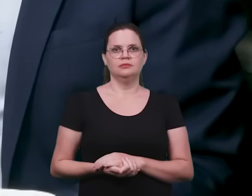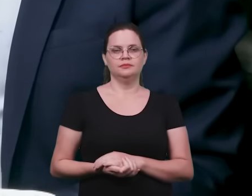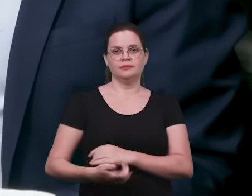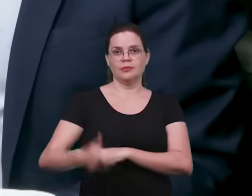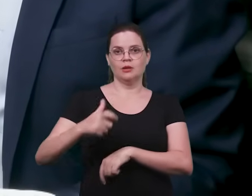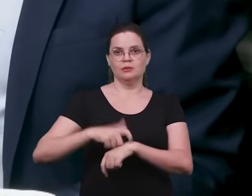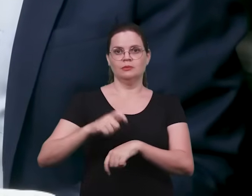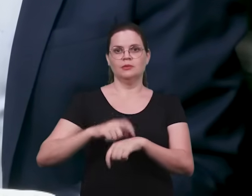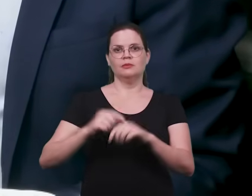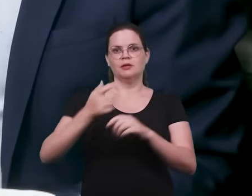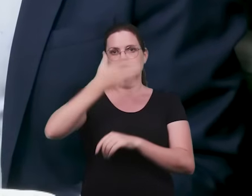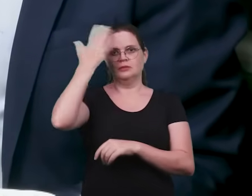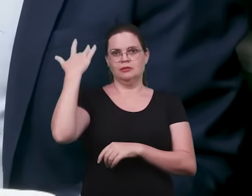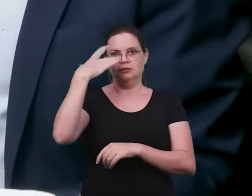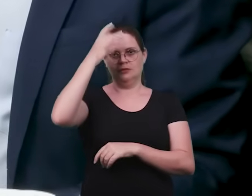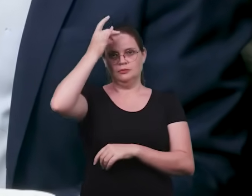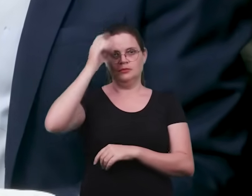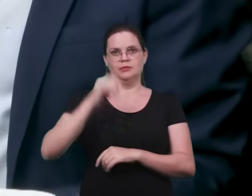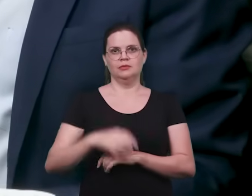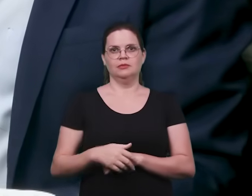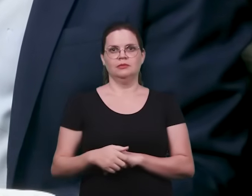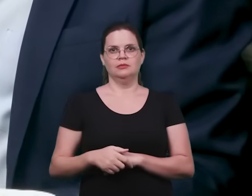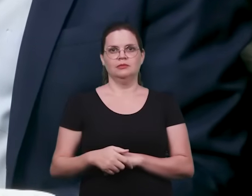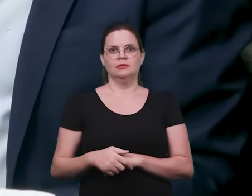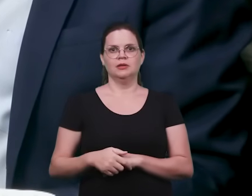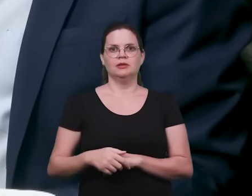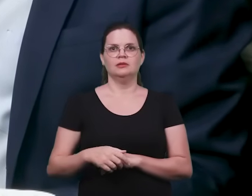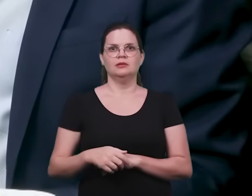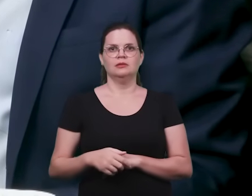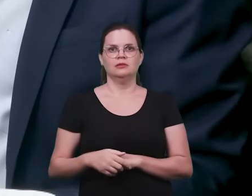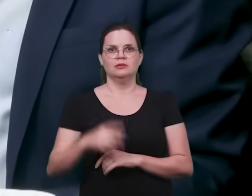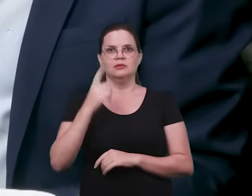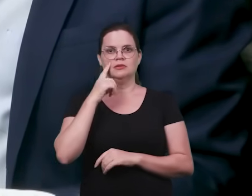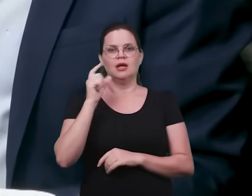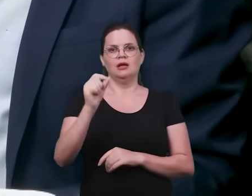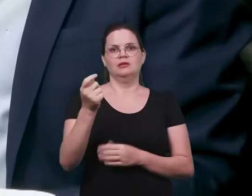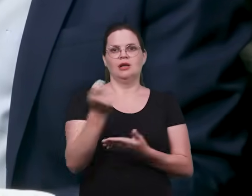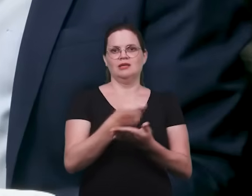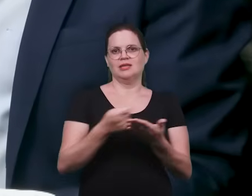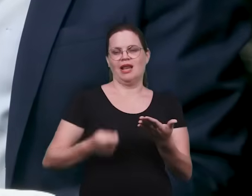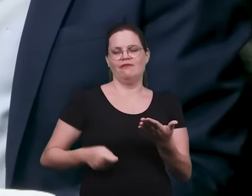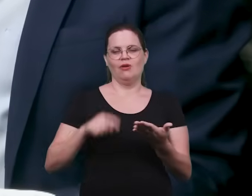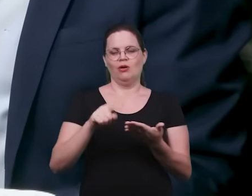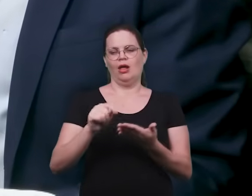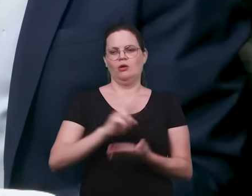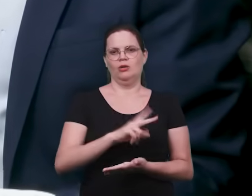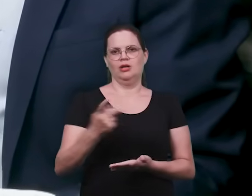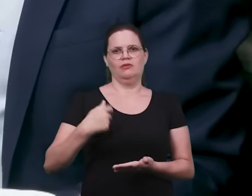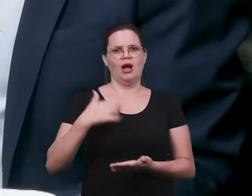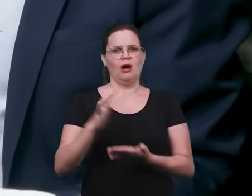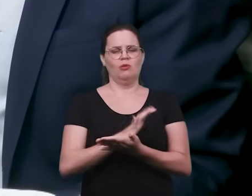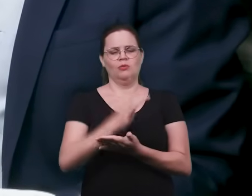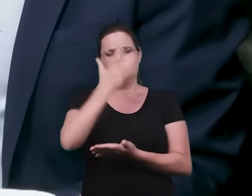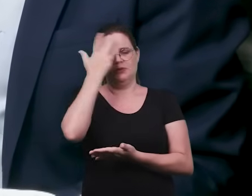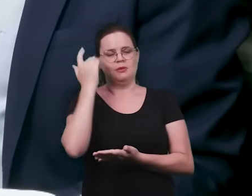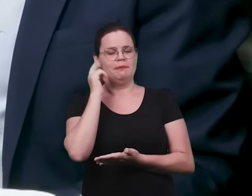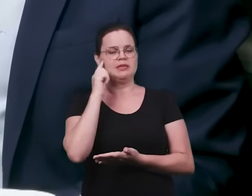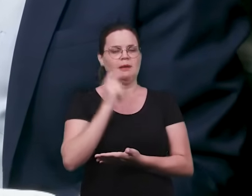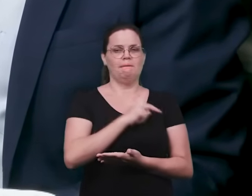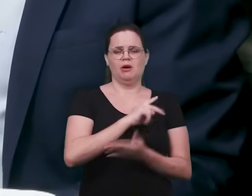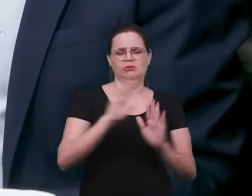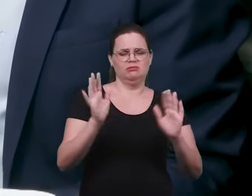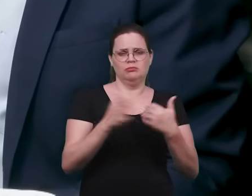o Espírito Santo ali, através do servo que ele estava usando, alguns acham que é Paulo, outros acham que não, mas seja quem for, quando ele